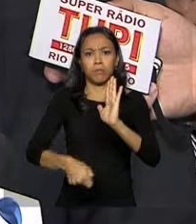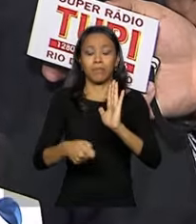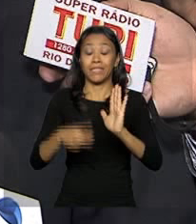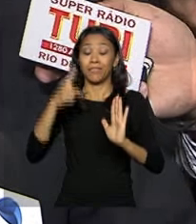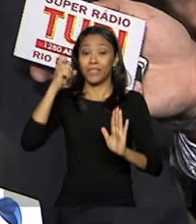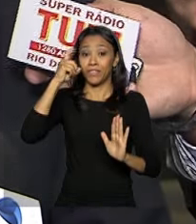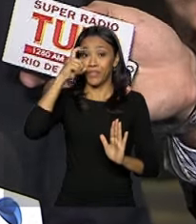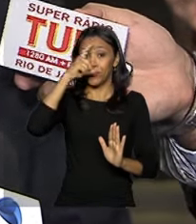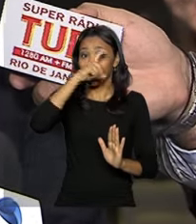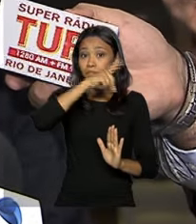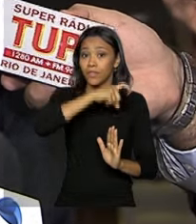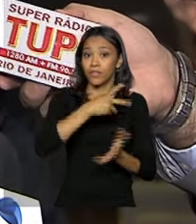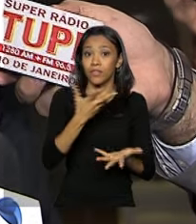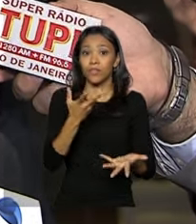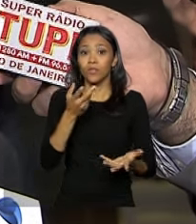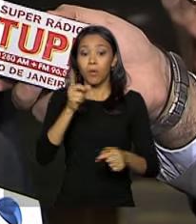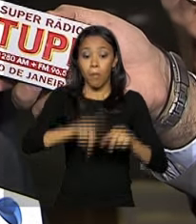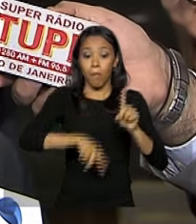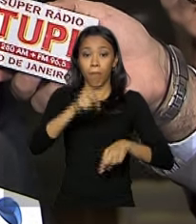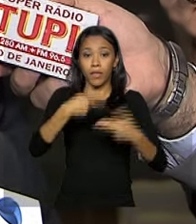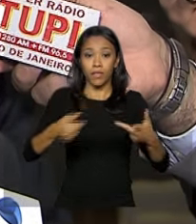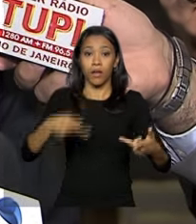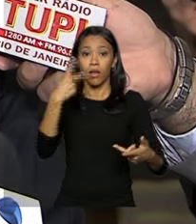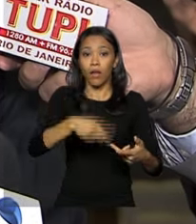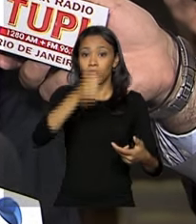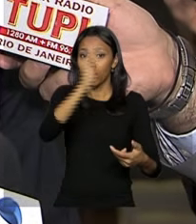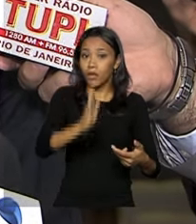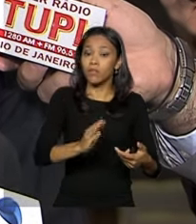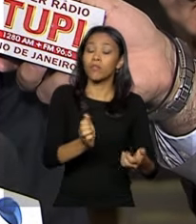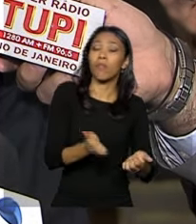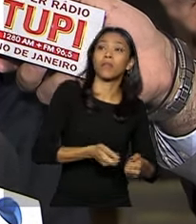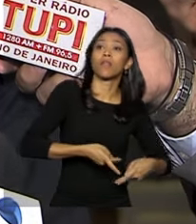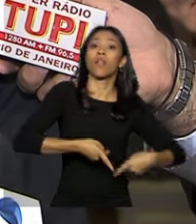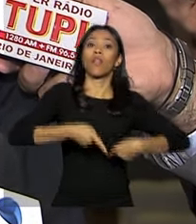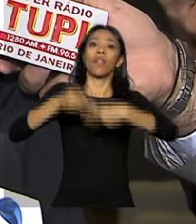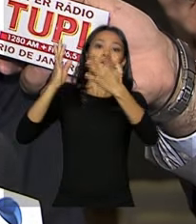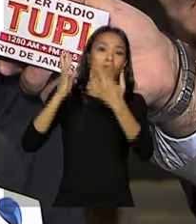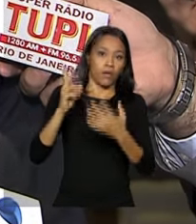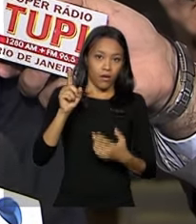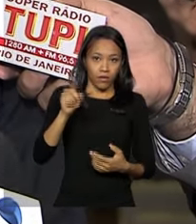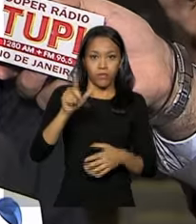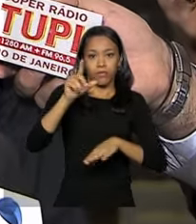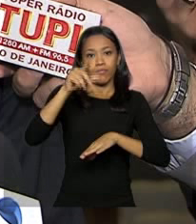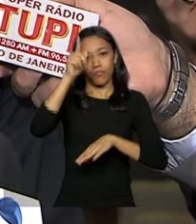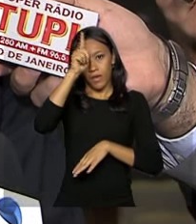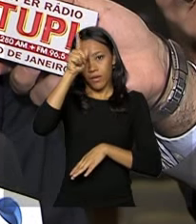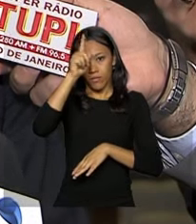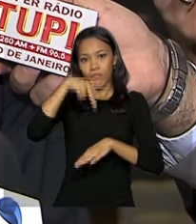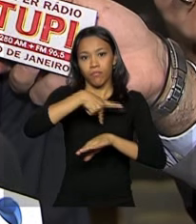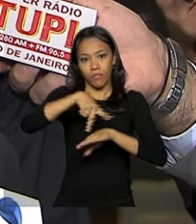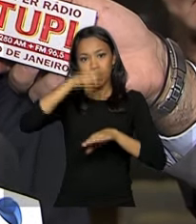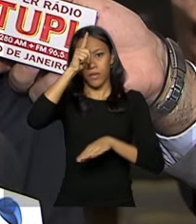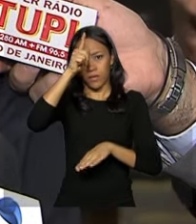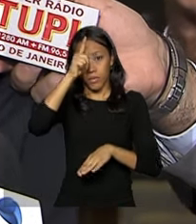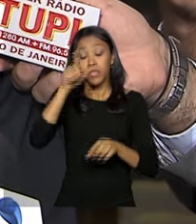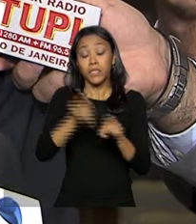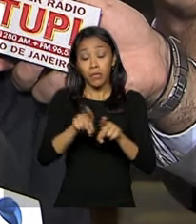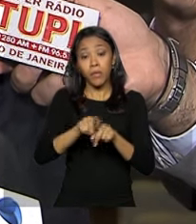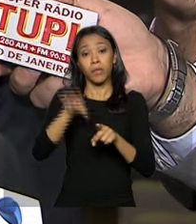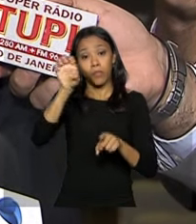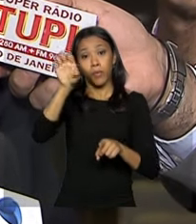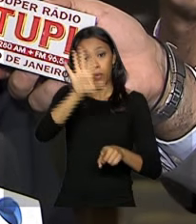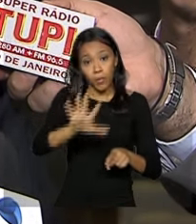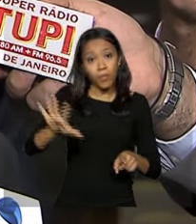acesso de produtos brasileiros ao mercado alemão e ao mercado europeu. Portanto,